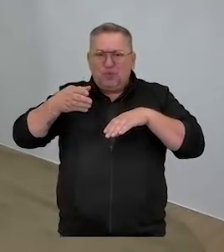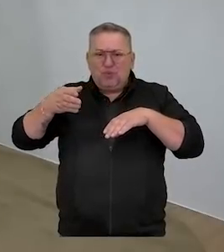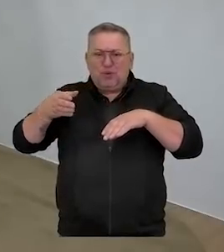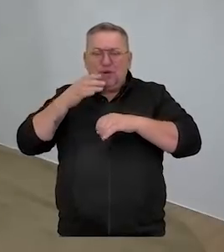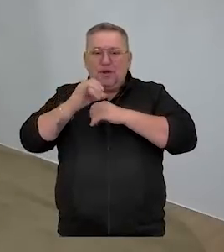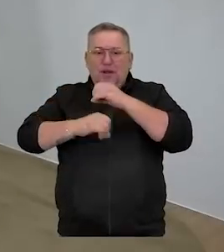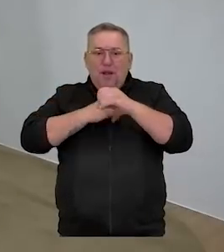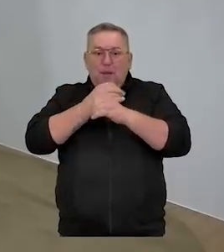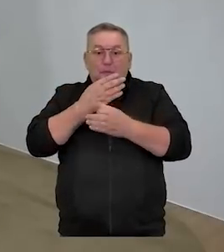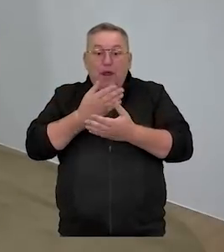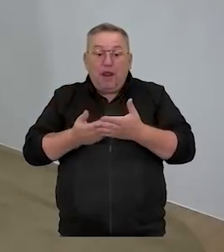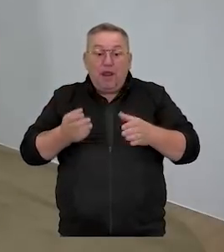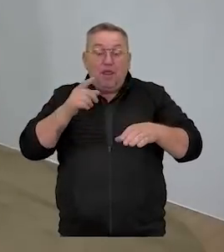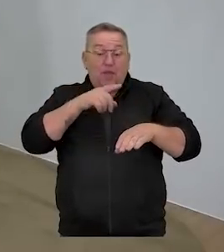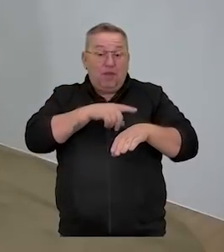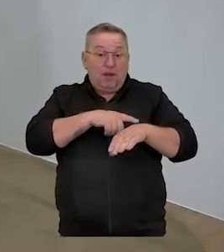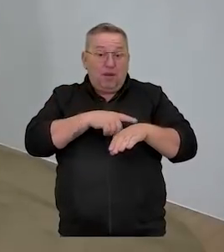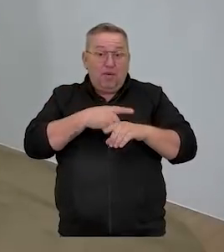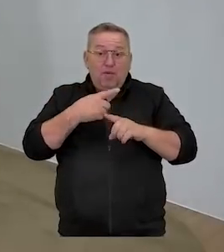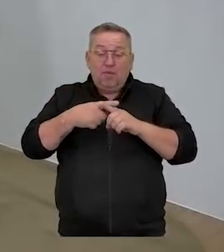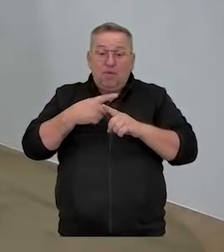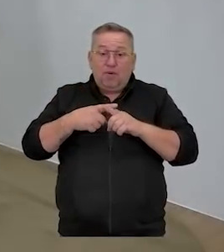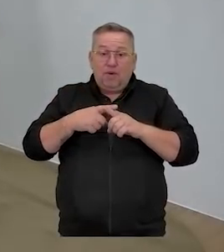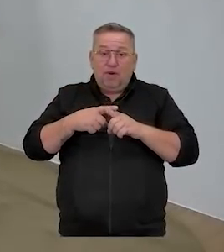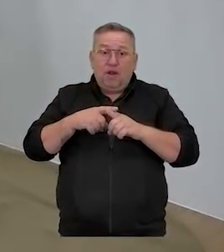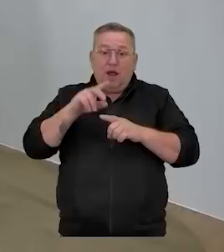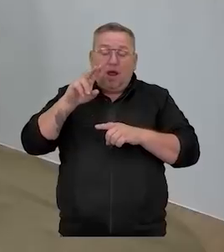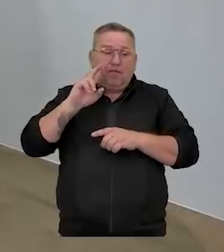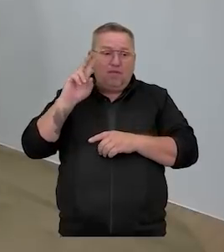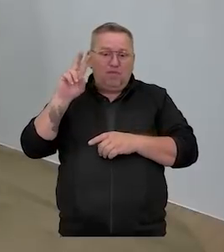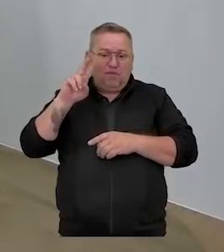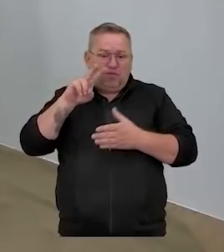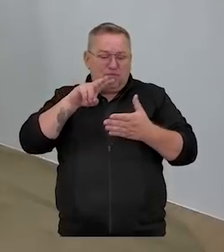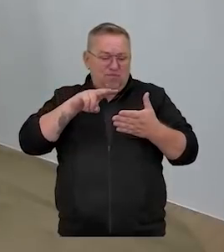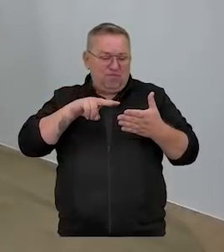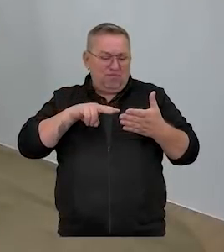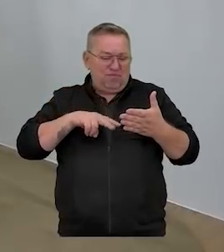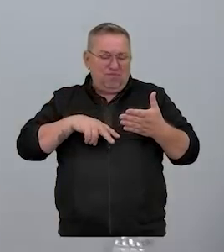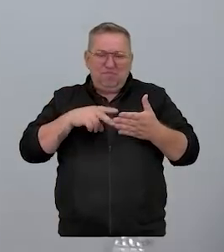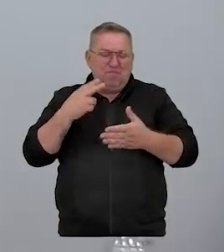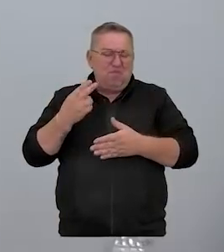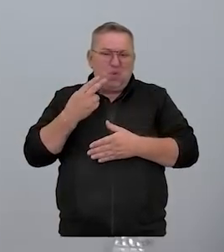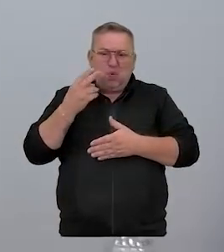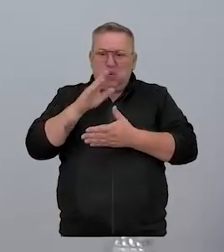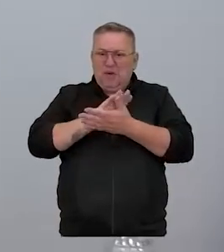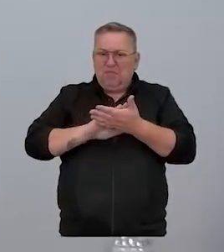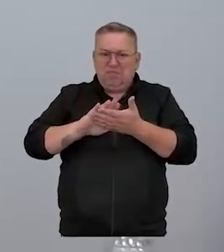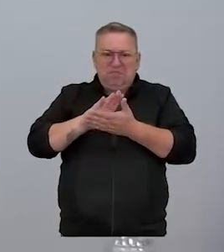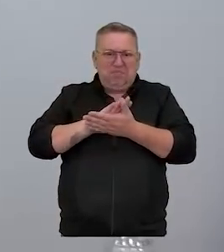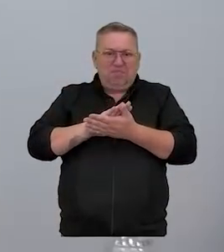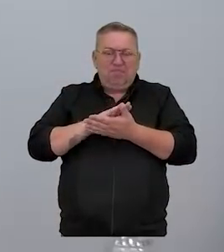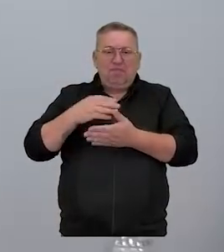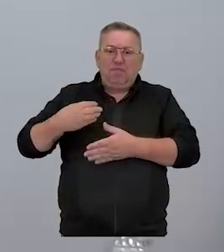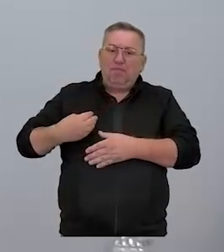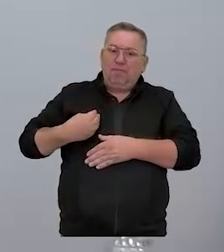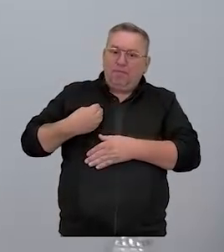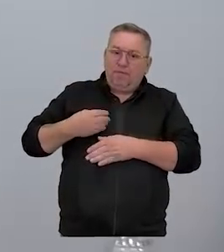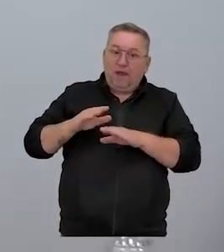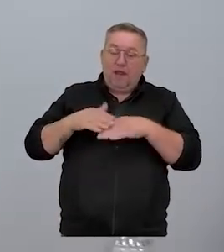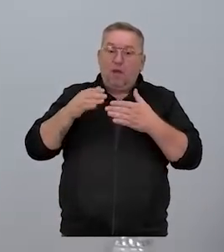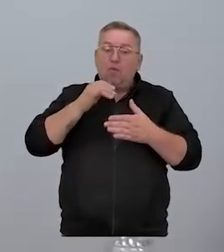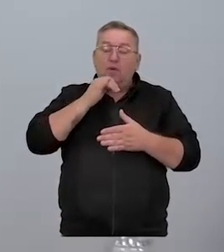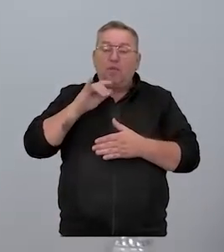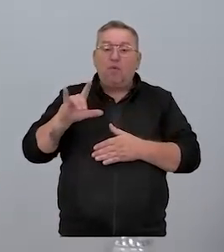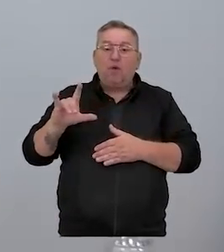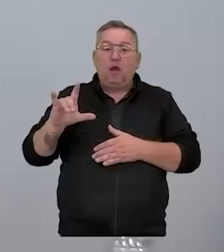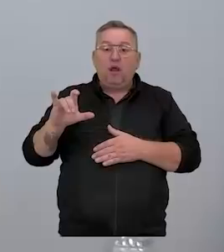vezes perdendo tempo, porque muito do que a gente vê nem é útil para a nossa vida, né? Então, por exemplo, Instagram,